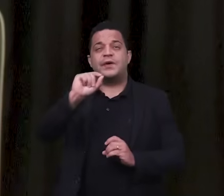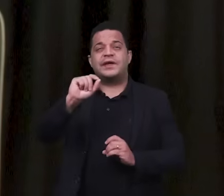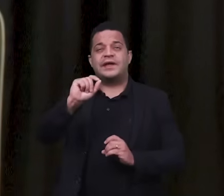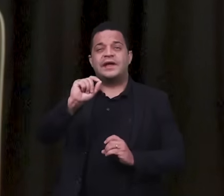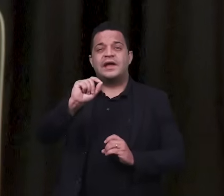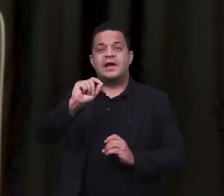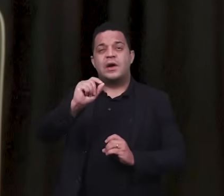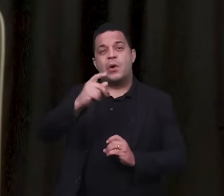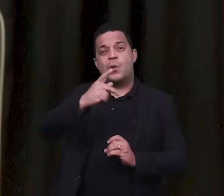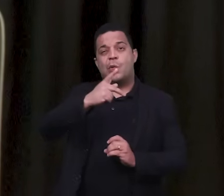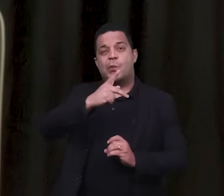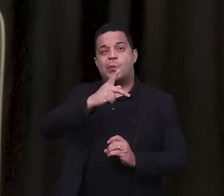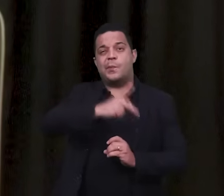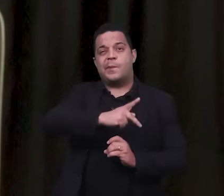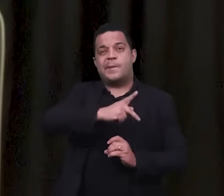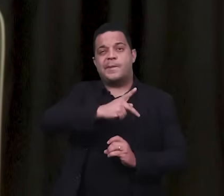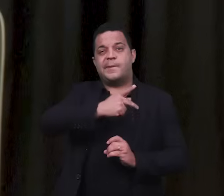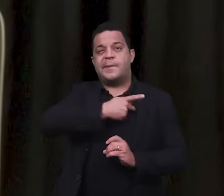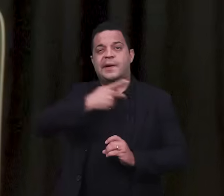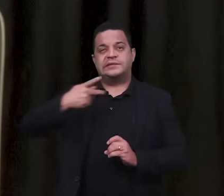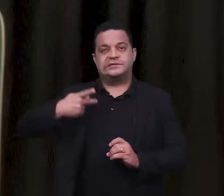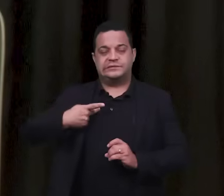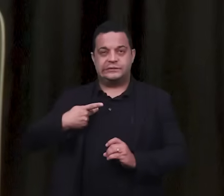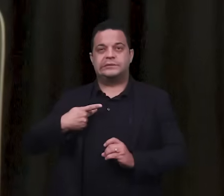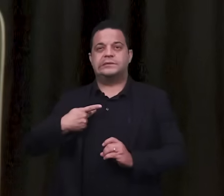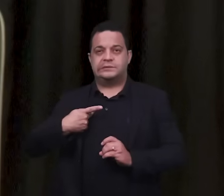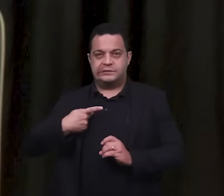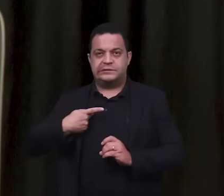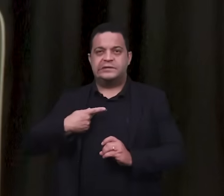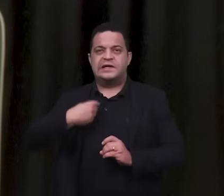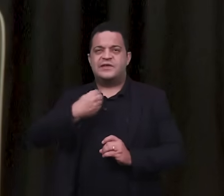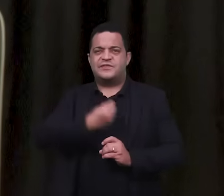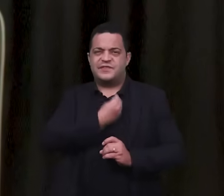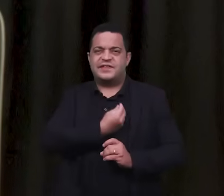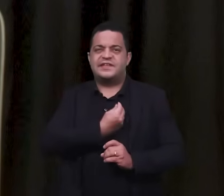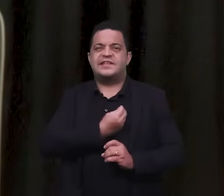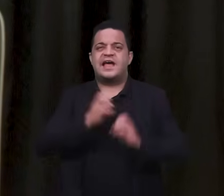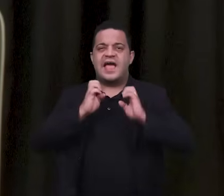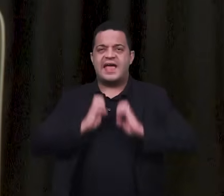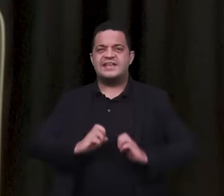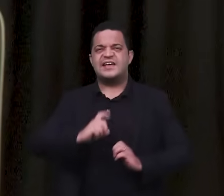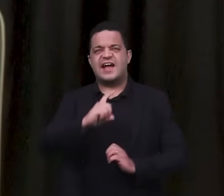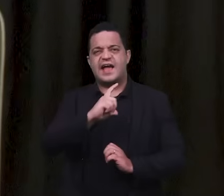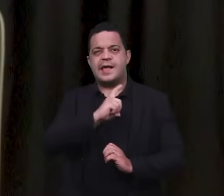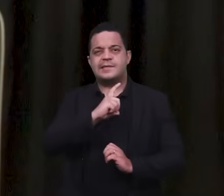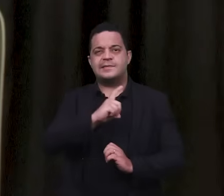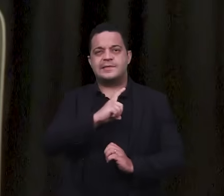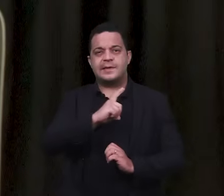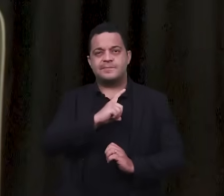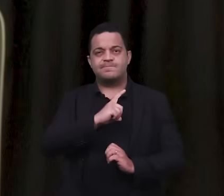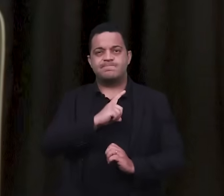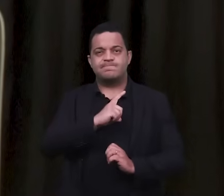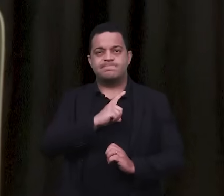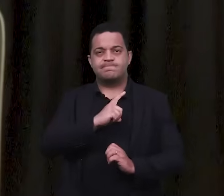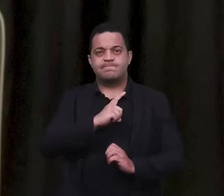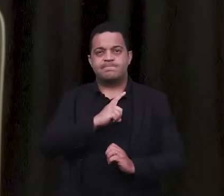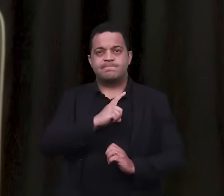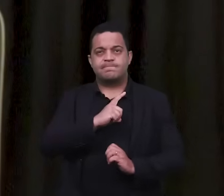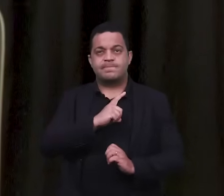nós temos entre nós, que é o nosso pastor, ou seja, a figura do pastor e